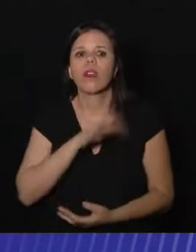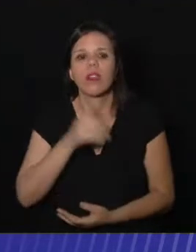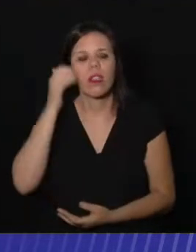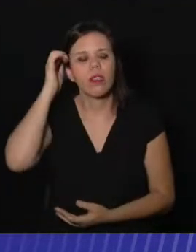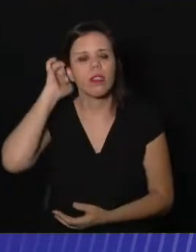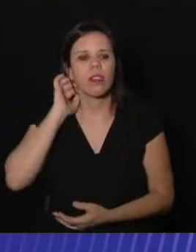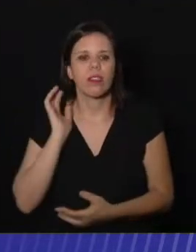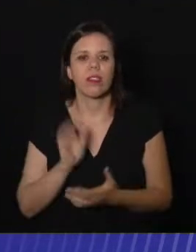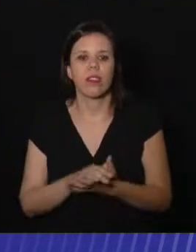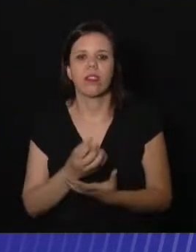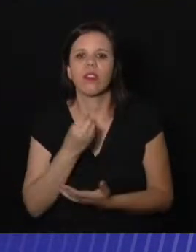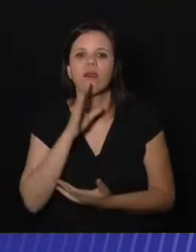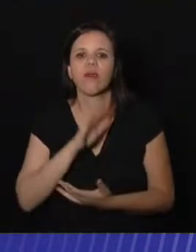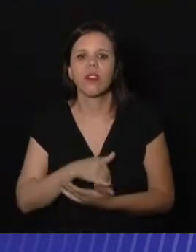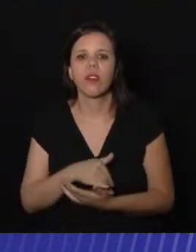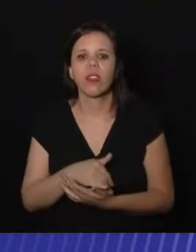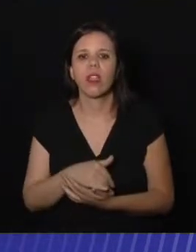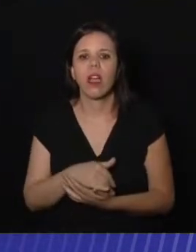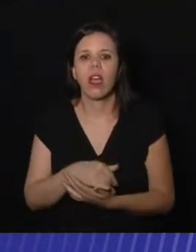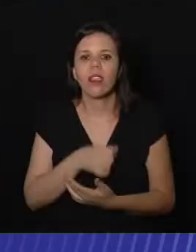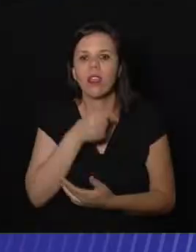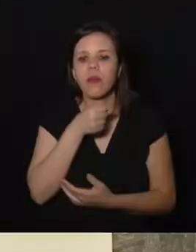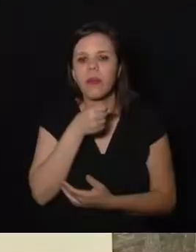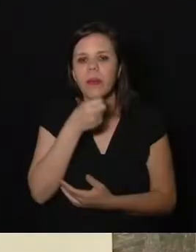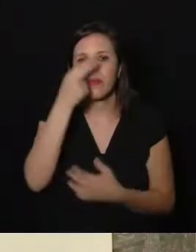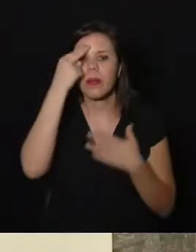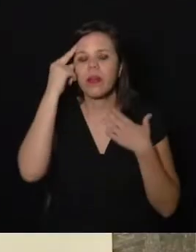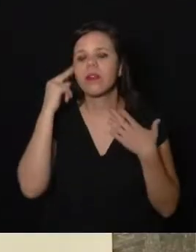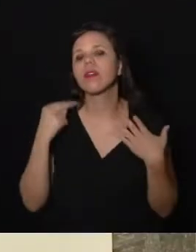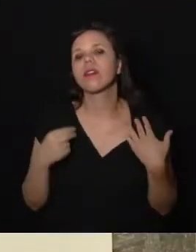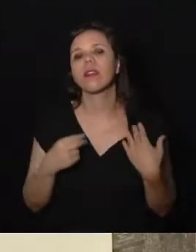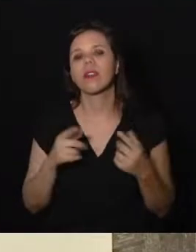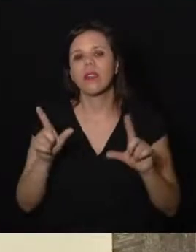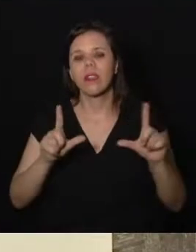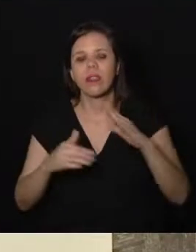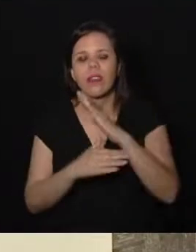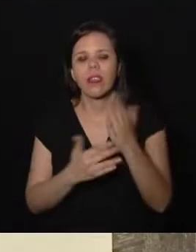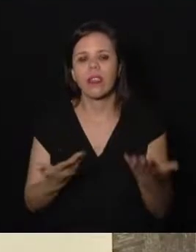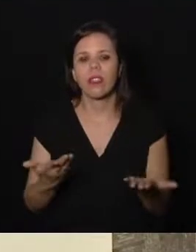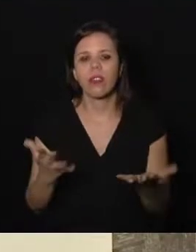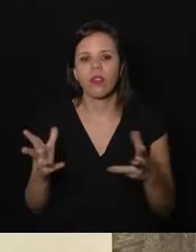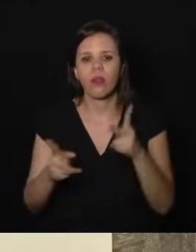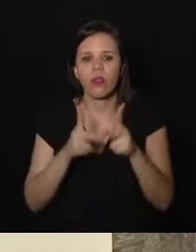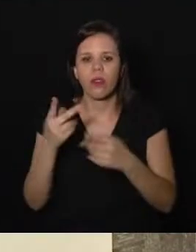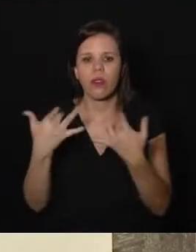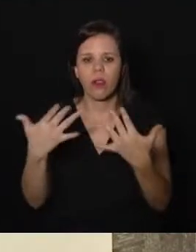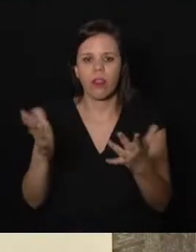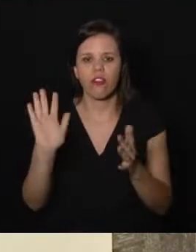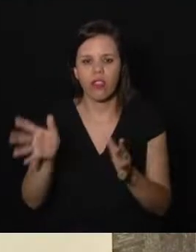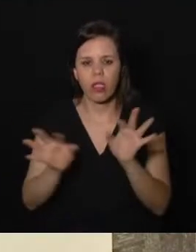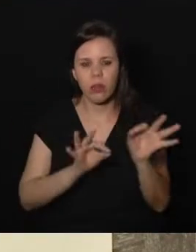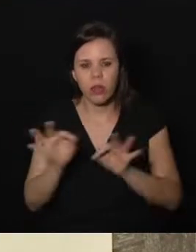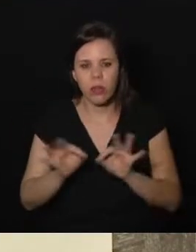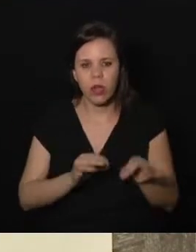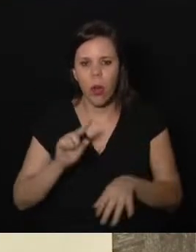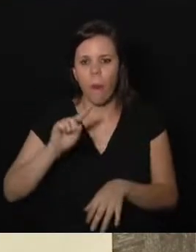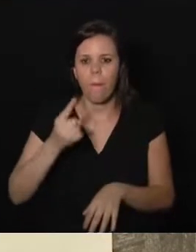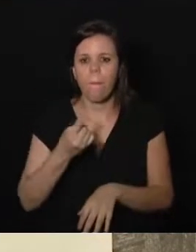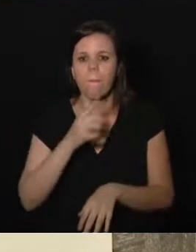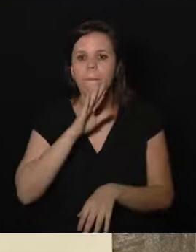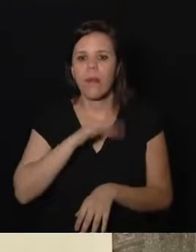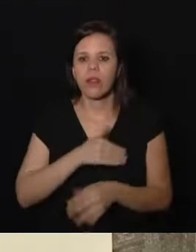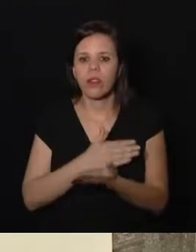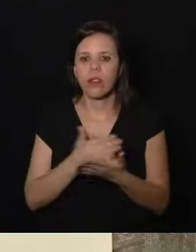Rita. Boa tarde, Gabriel. Boa tarde aos amigos da TV Câmara. Realmente, já está tudo preparado para que, à 1 hora da